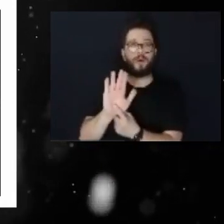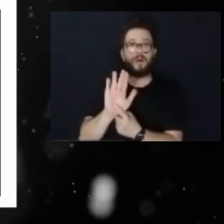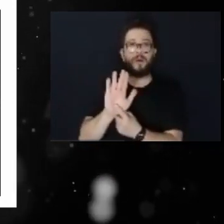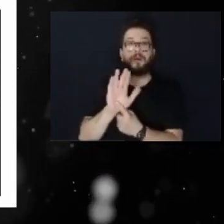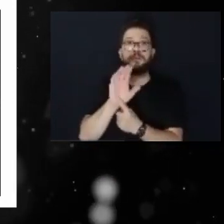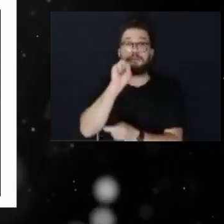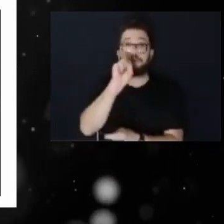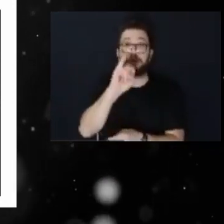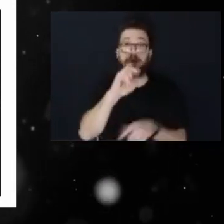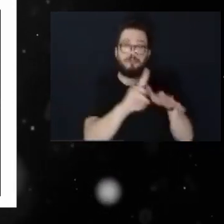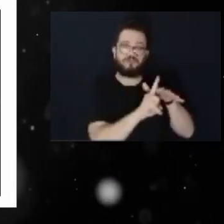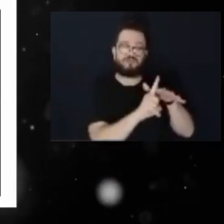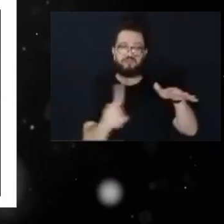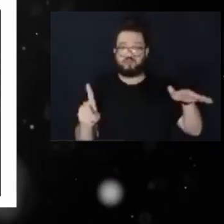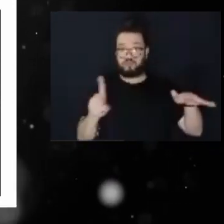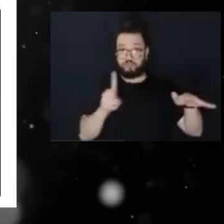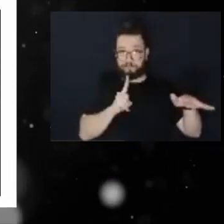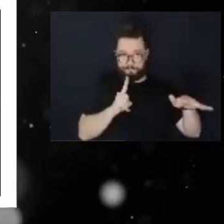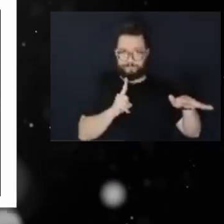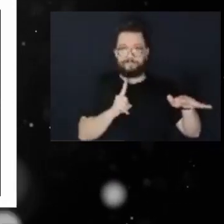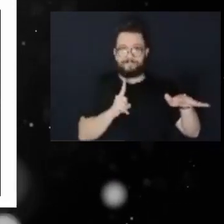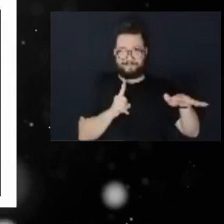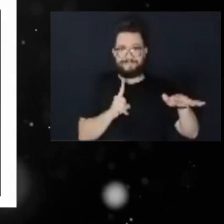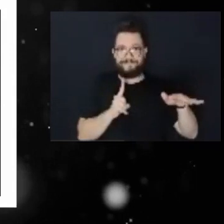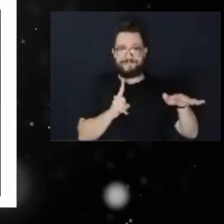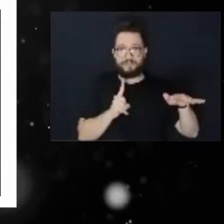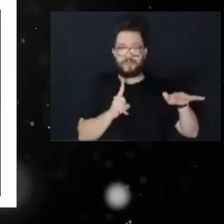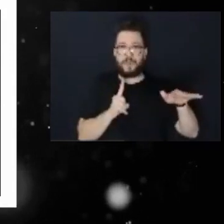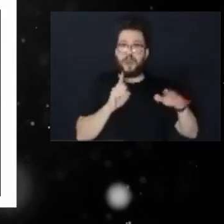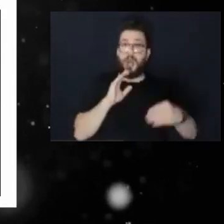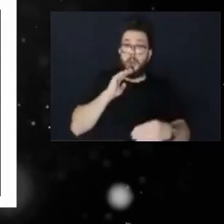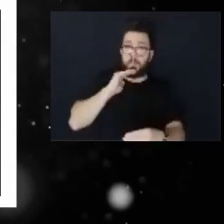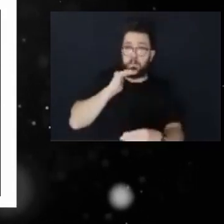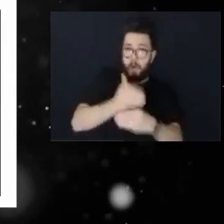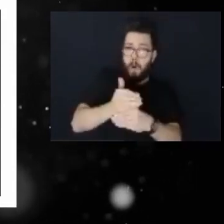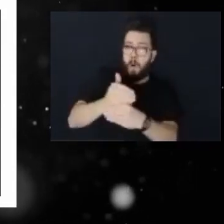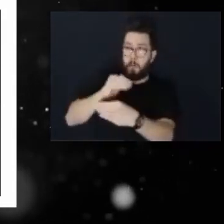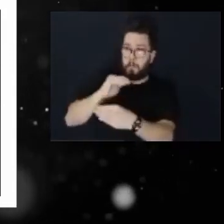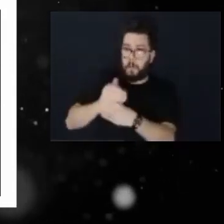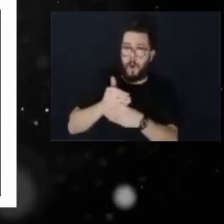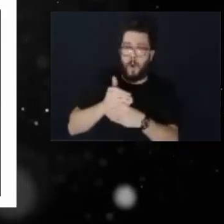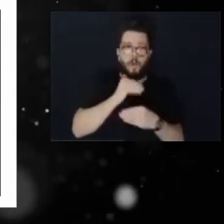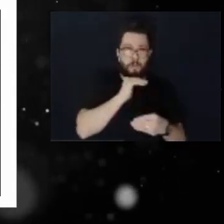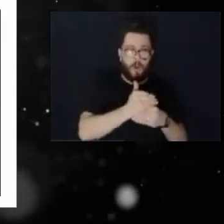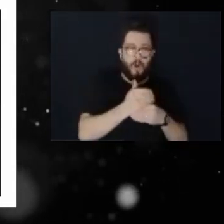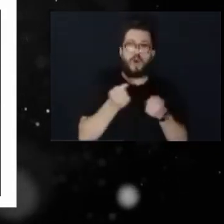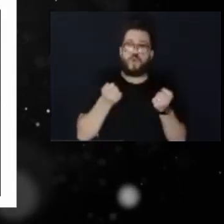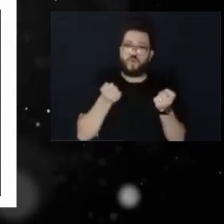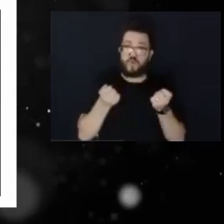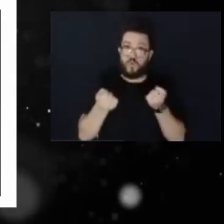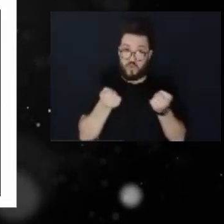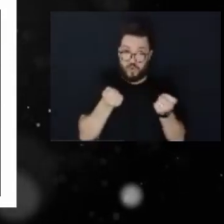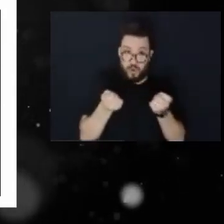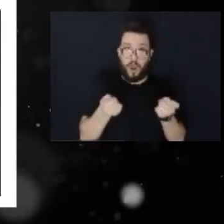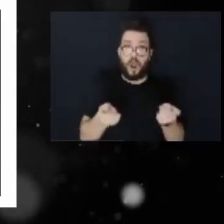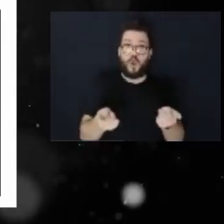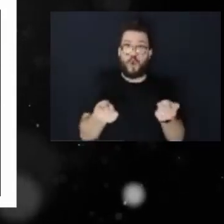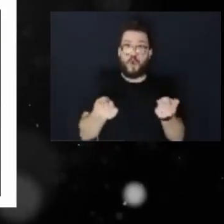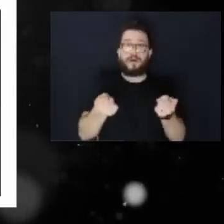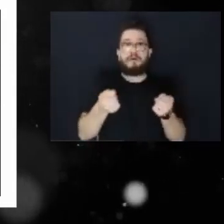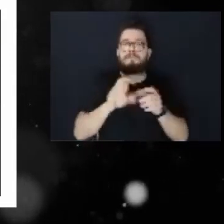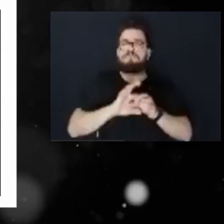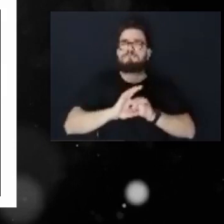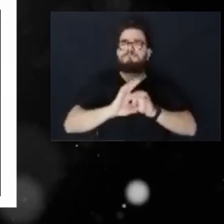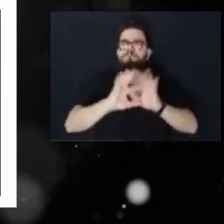quando ele é interrompido antes do prazo ou medidas restritivas sofrem afrouxamento antes do